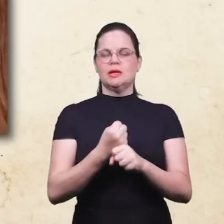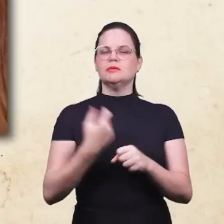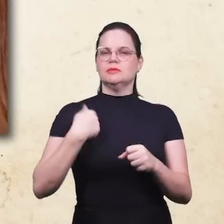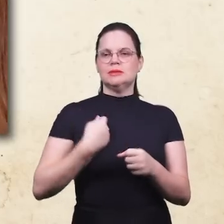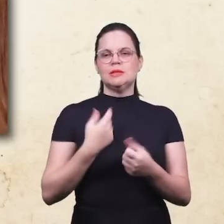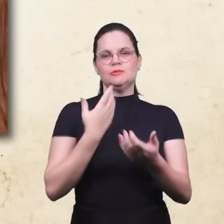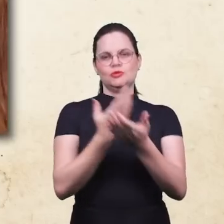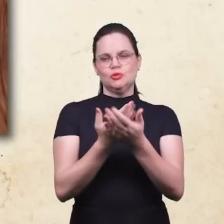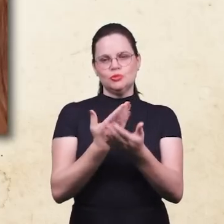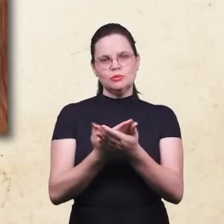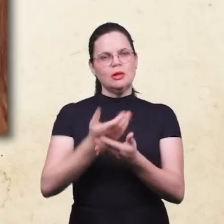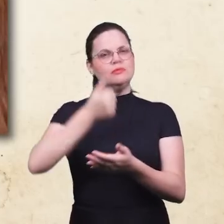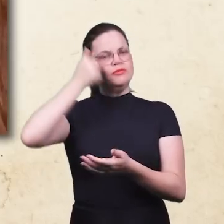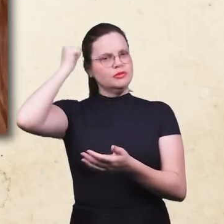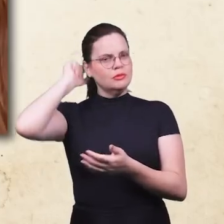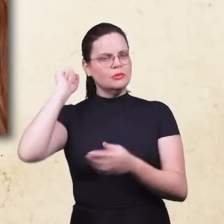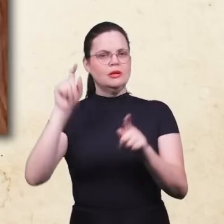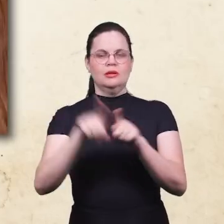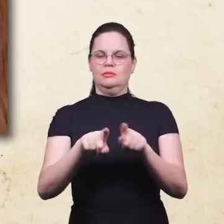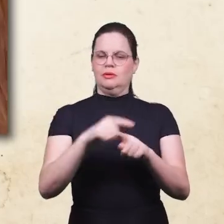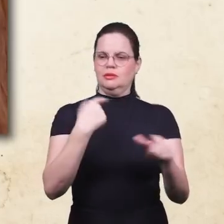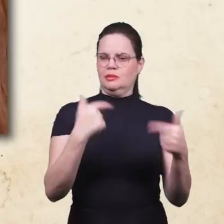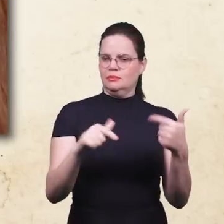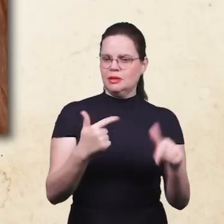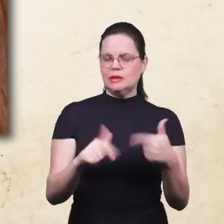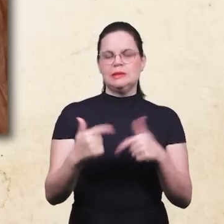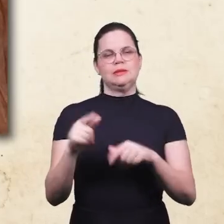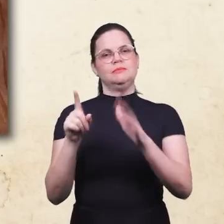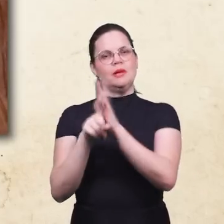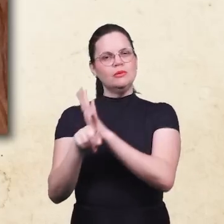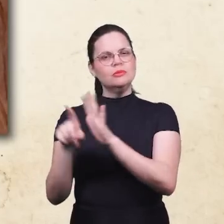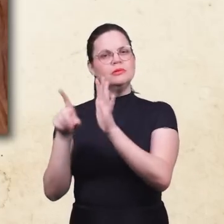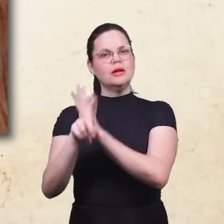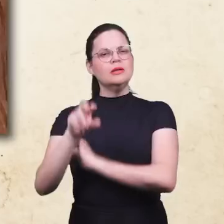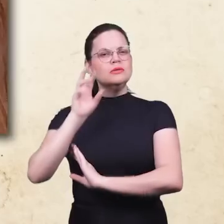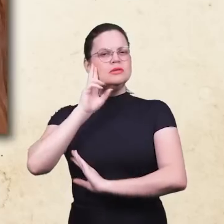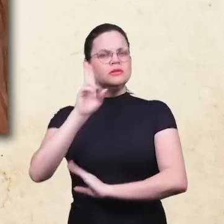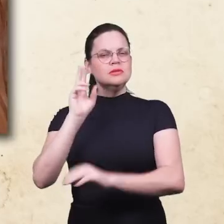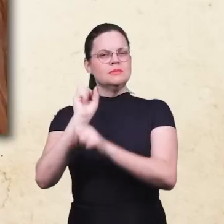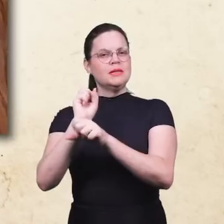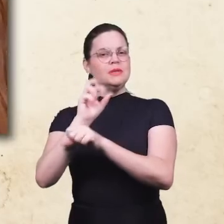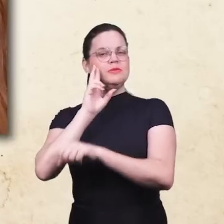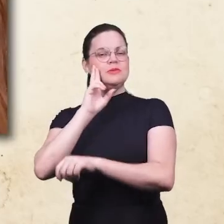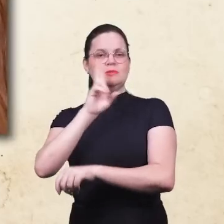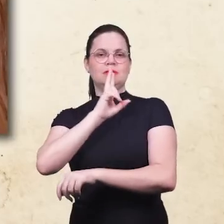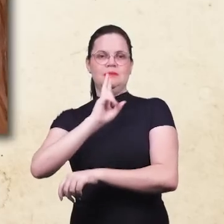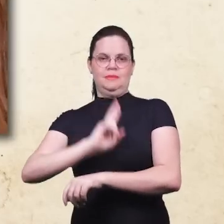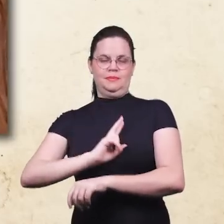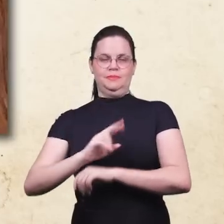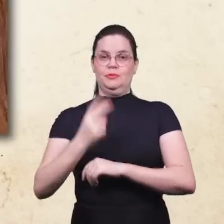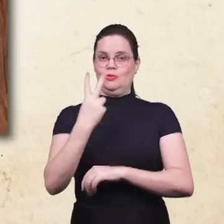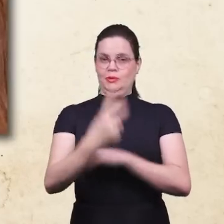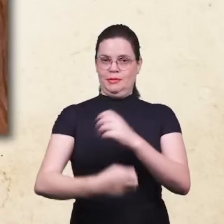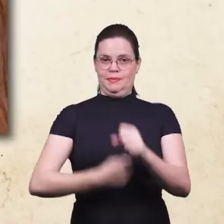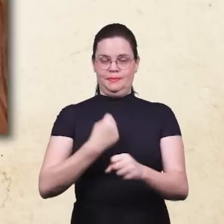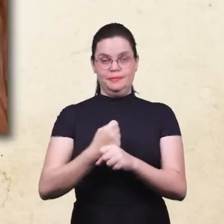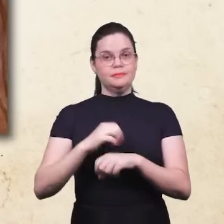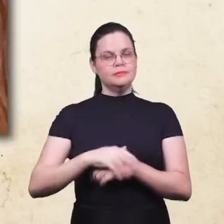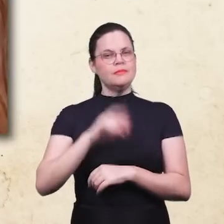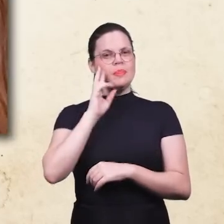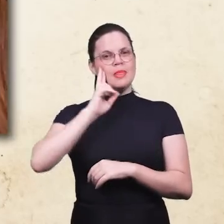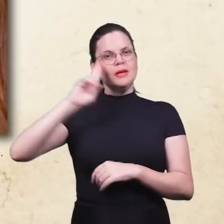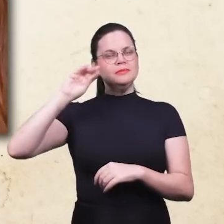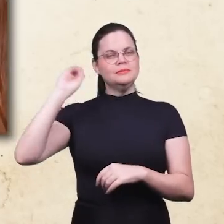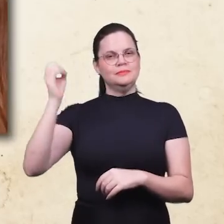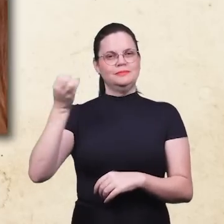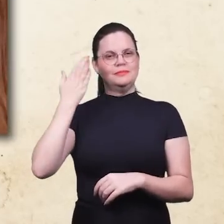busca, né, de fazer meu vestibular, trabalhando e buscando uma direção do Senhor. E o Senhor, Ele me deu